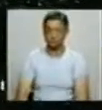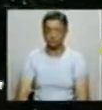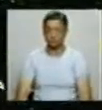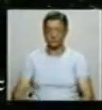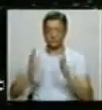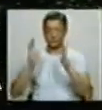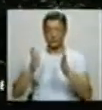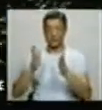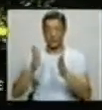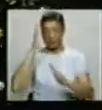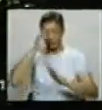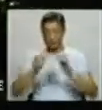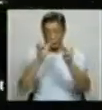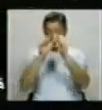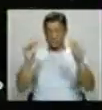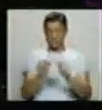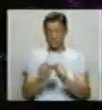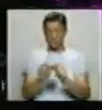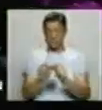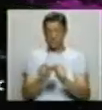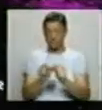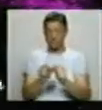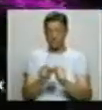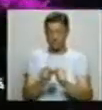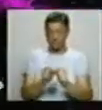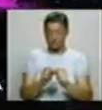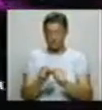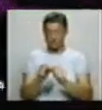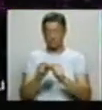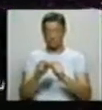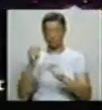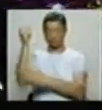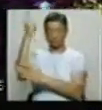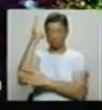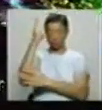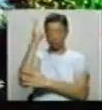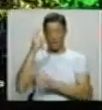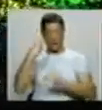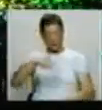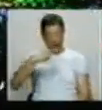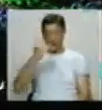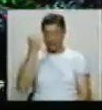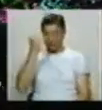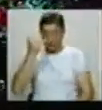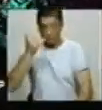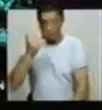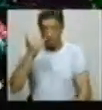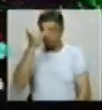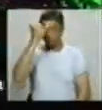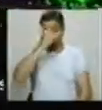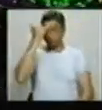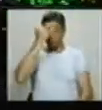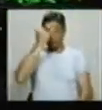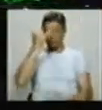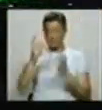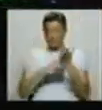no Sistema Solar, eventualmente com outros planetas do Sistema Solar. Até há certas simulações que dizem que falta um planeta no nosso Sistema